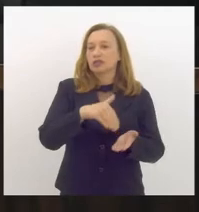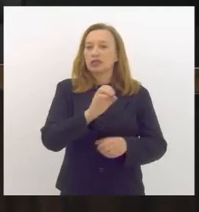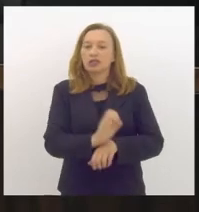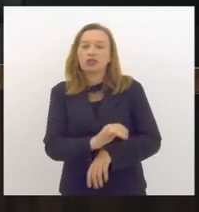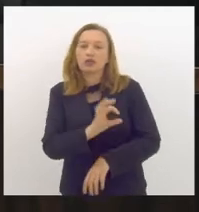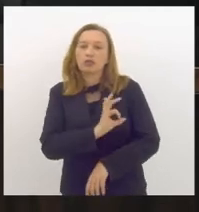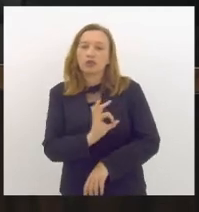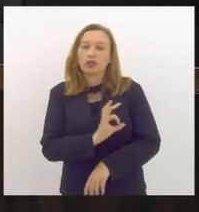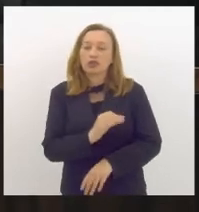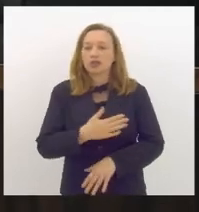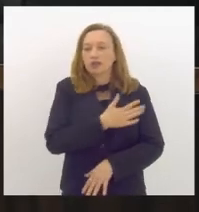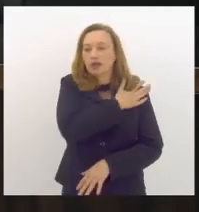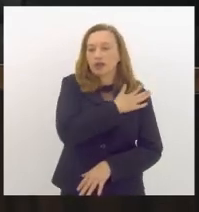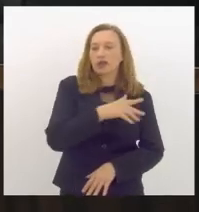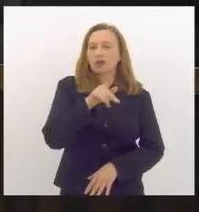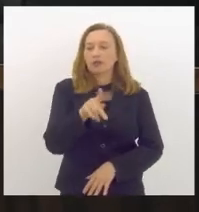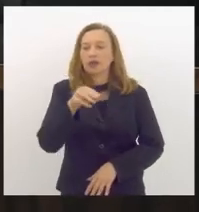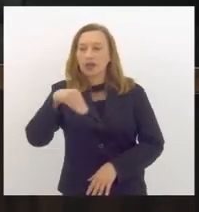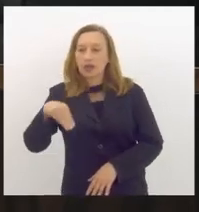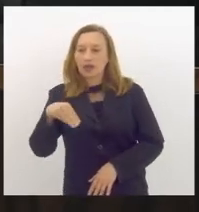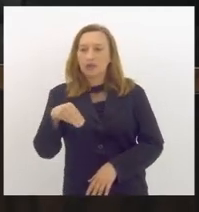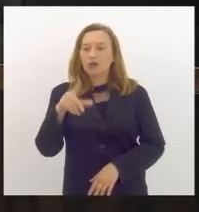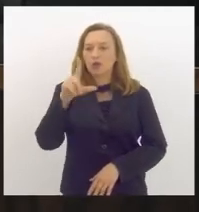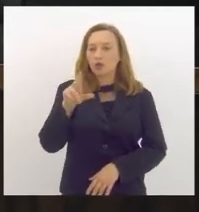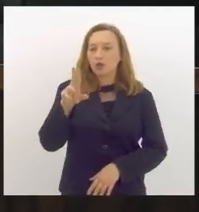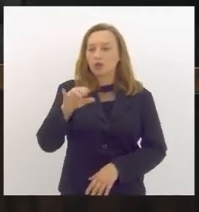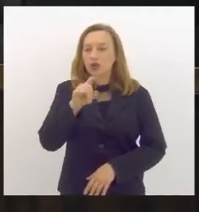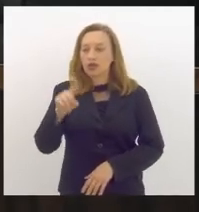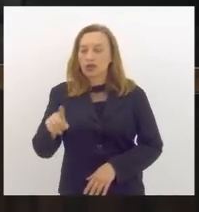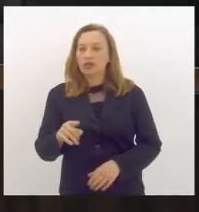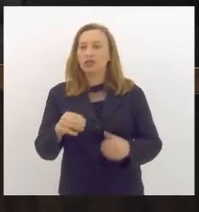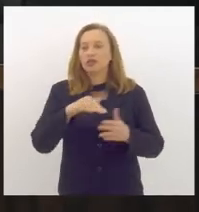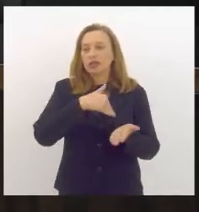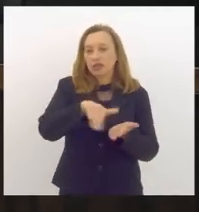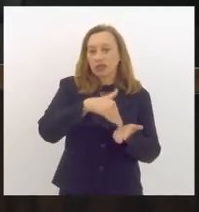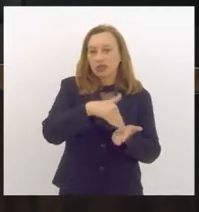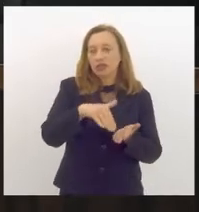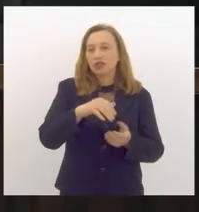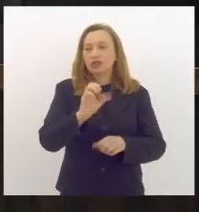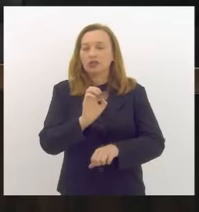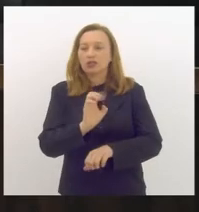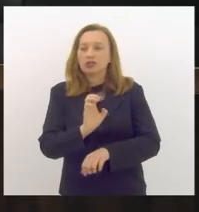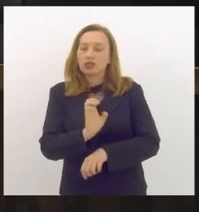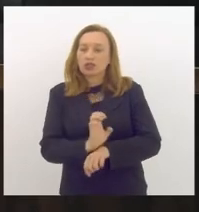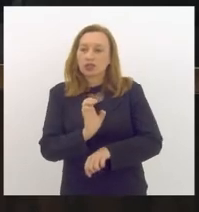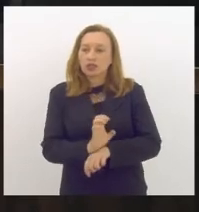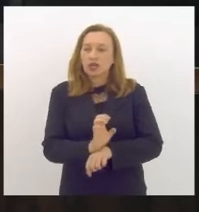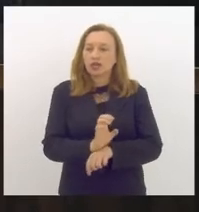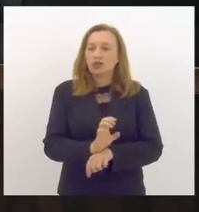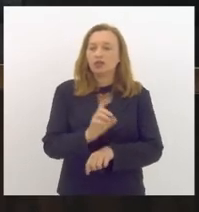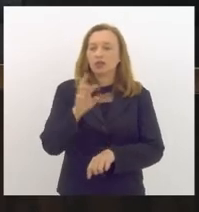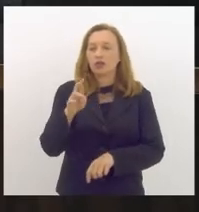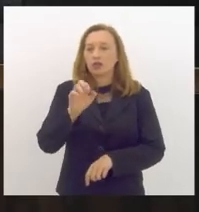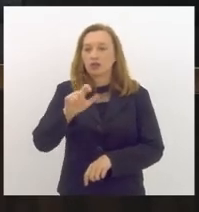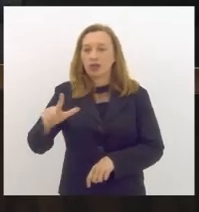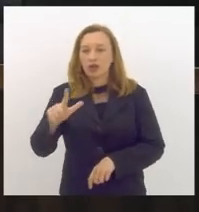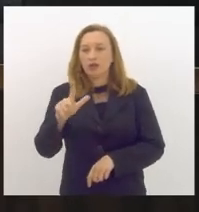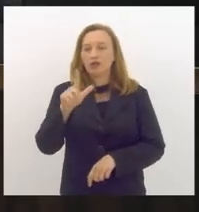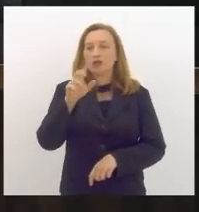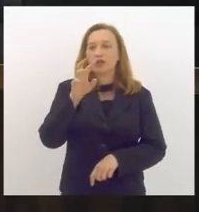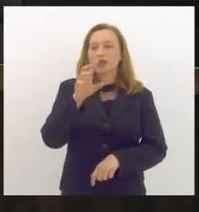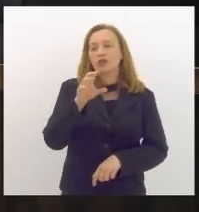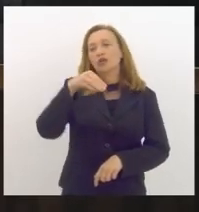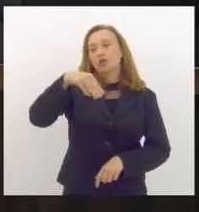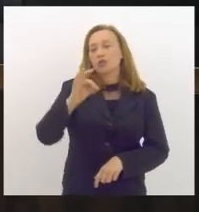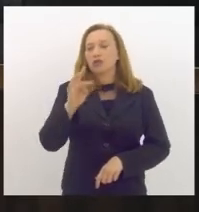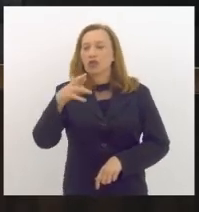Estado da Polícia Militar, Coronel PM Luiz Henrique Marinho Pires, e ao secretário de Estado da Defesa Civil, Coronel Bombeiro Leandro Sampaio Monteiro, que